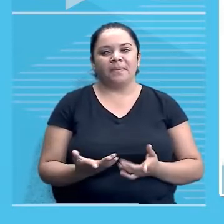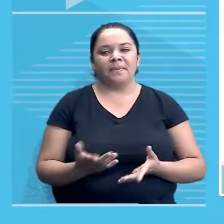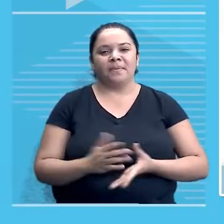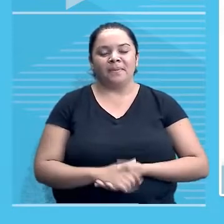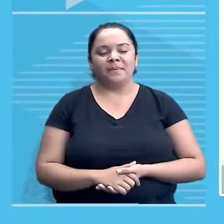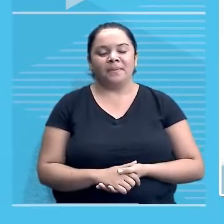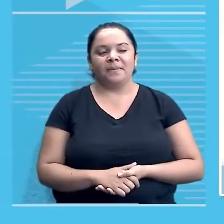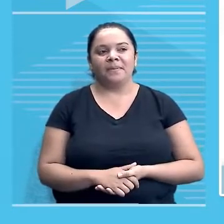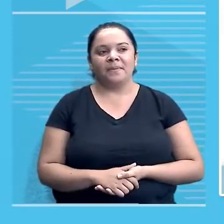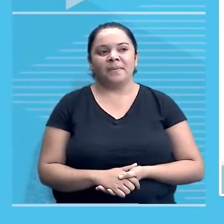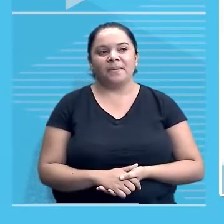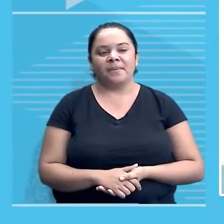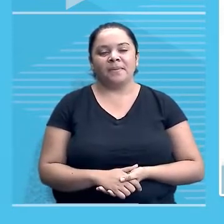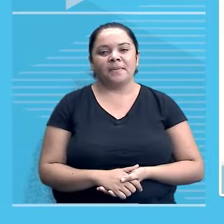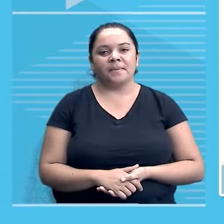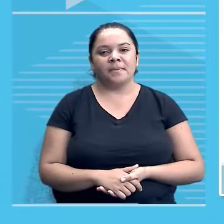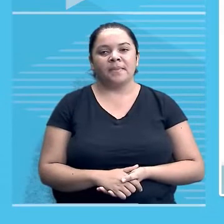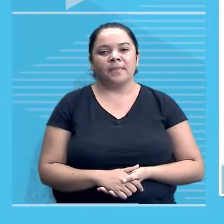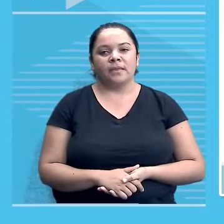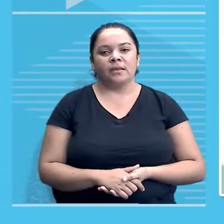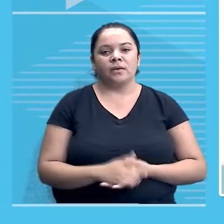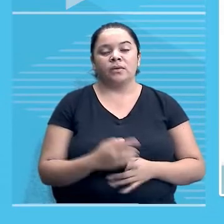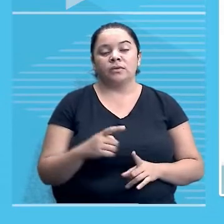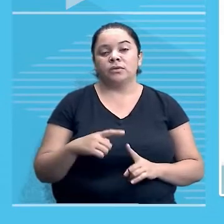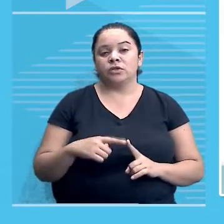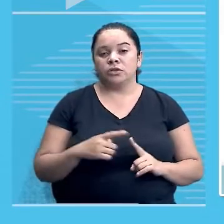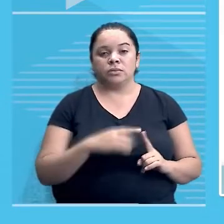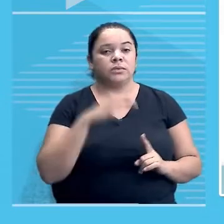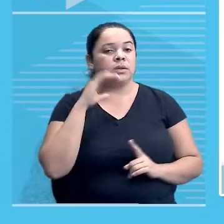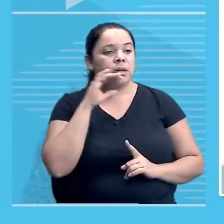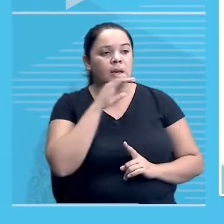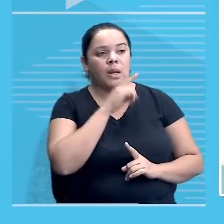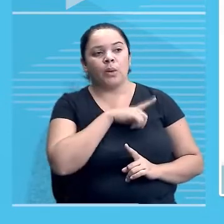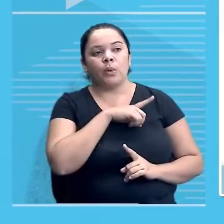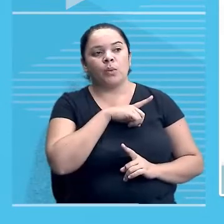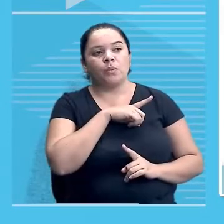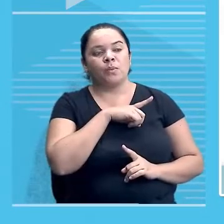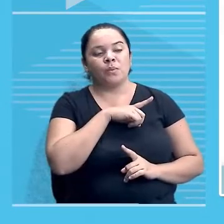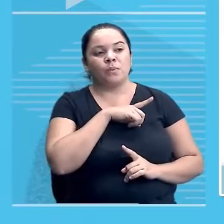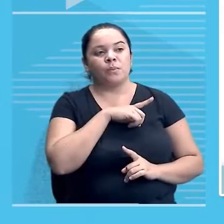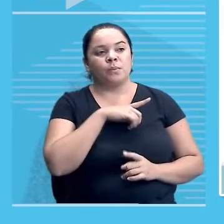Porém, esse tipo de calor aqui